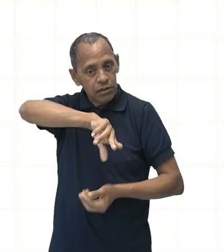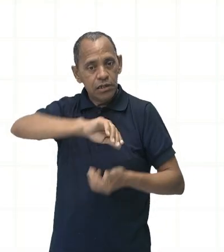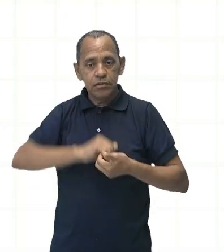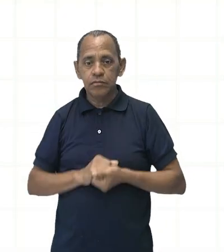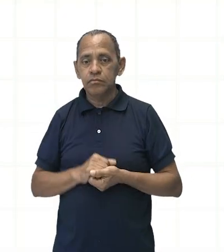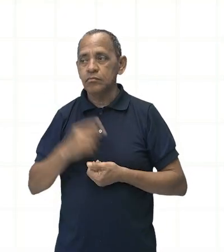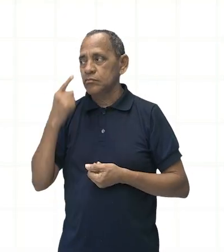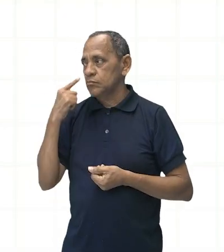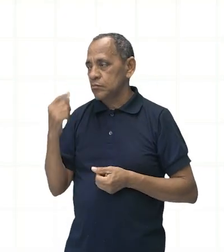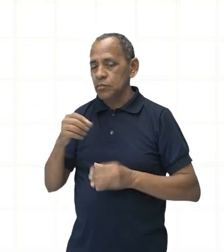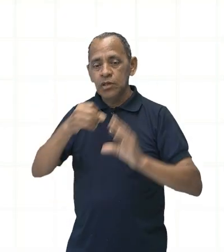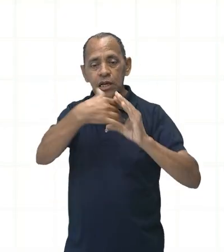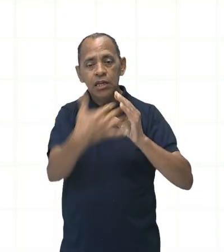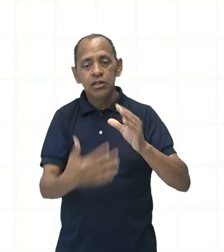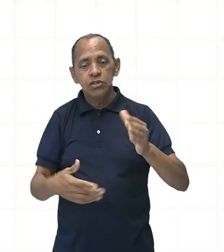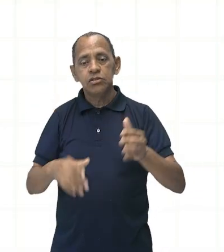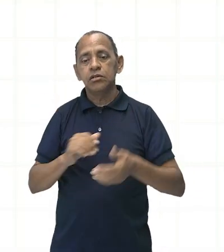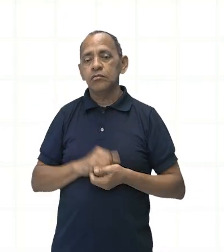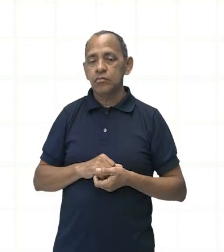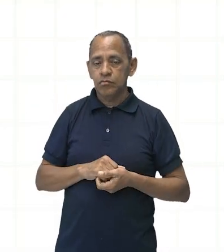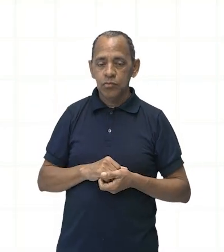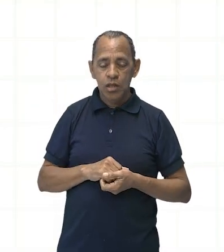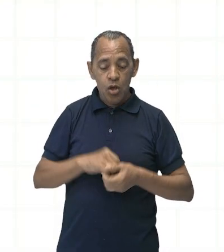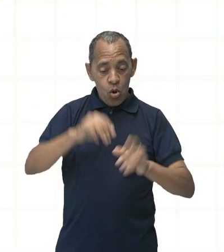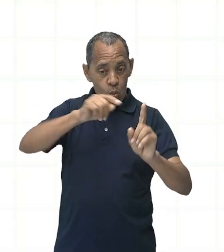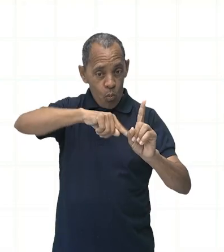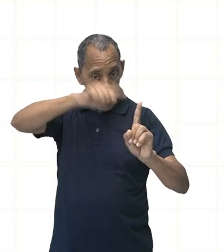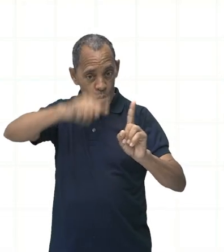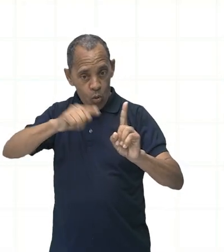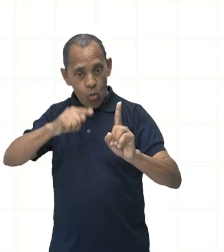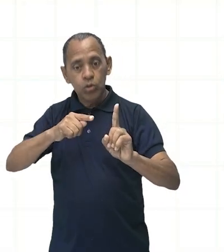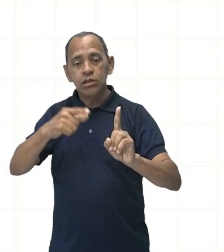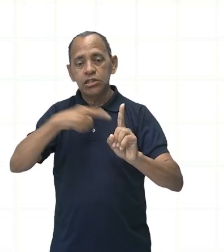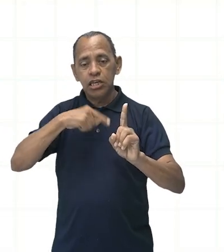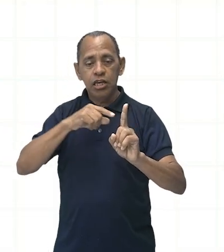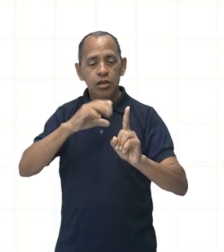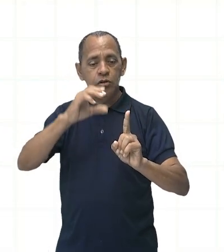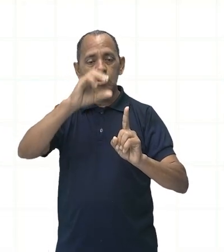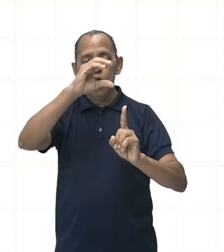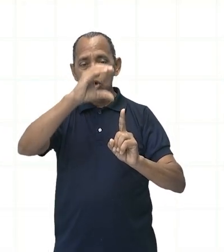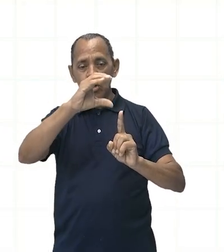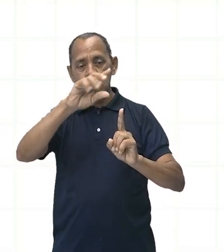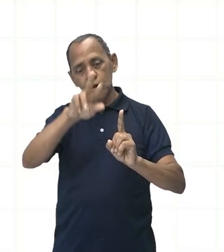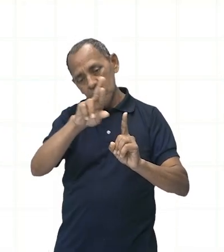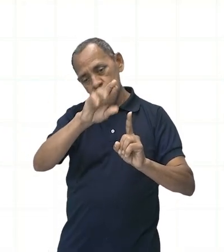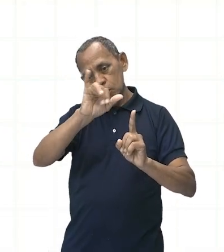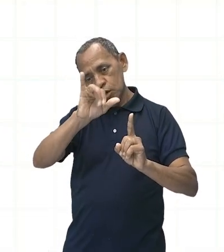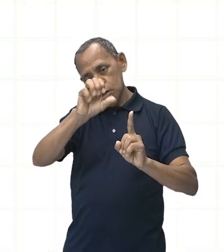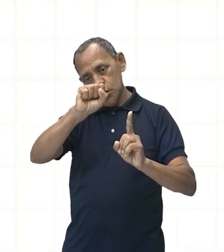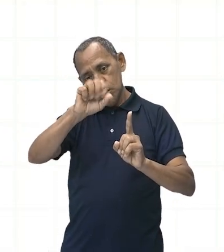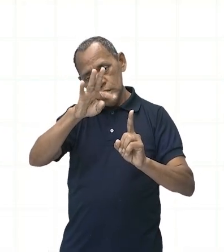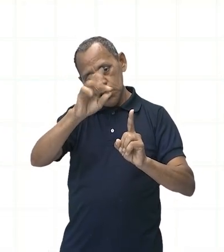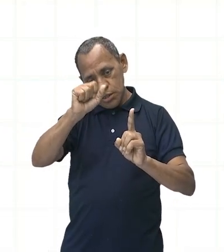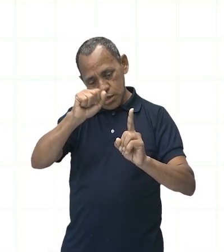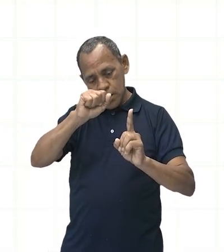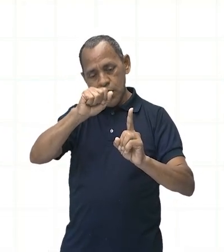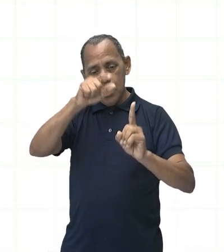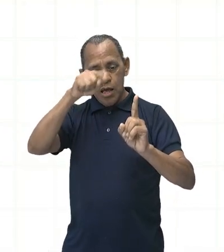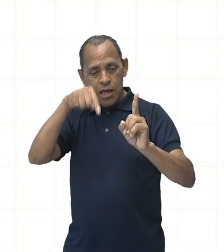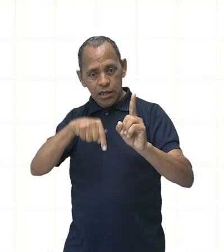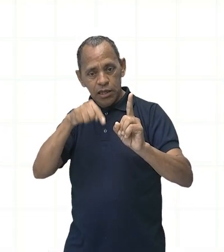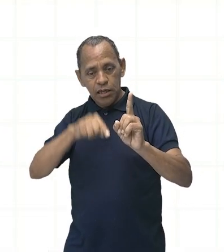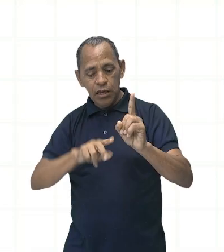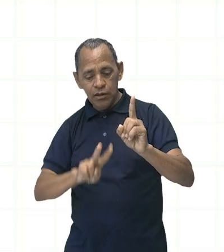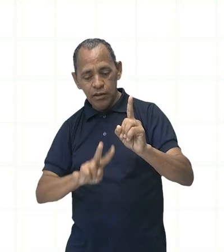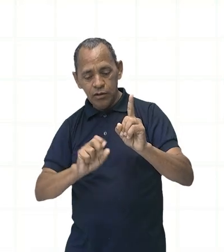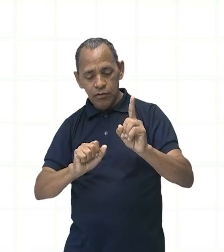acerca de uma onda. Uma onda, ela apresenta uma crista, representado pelo ponto mais alto